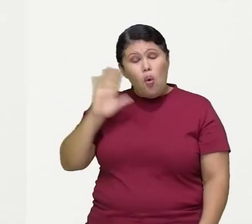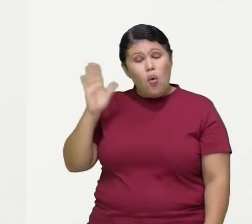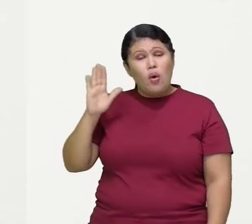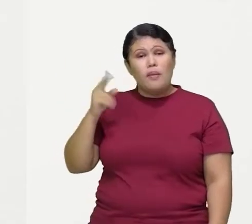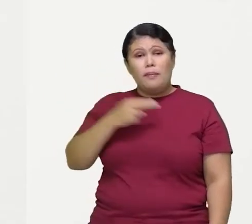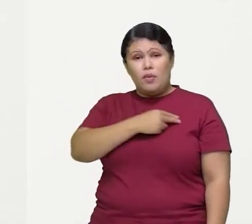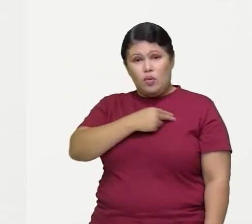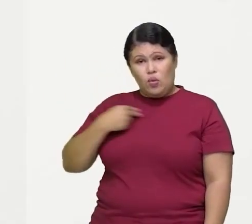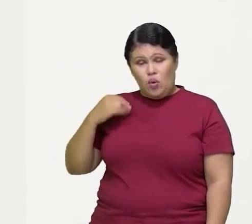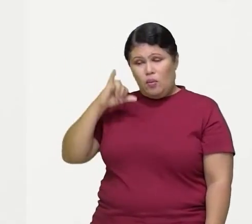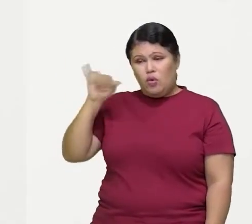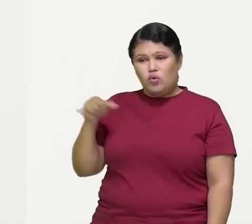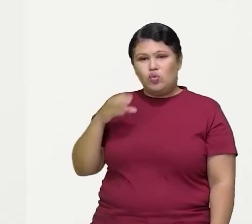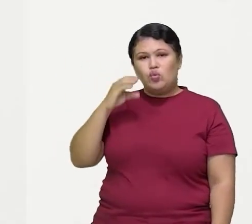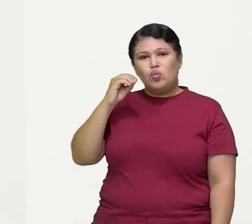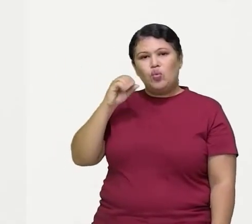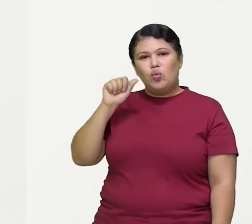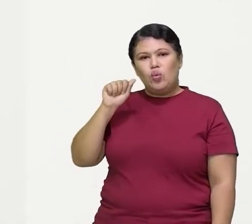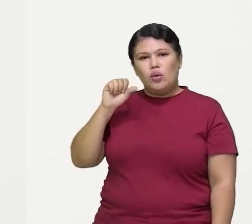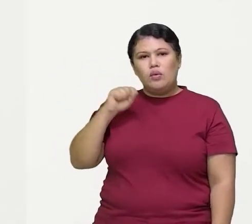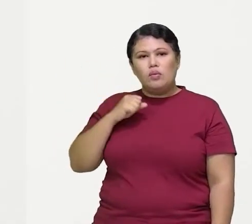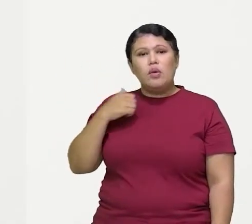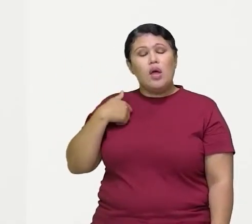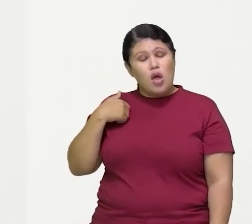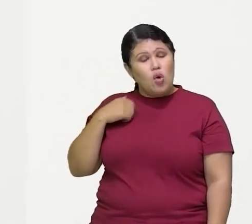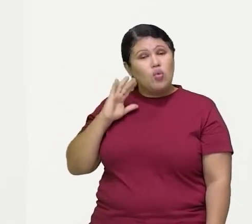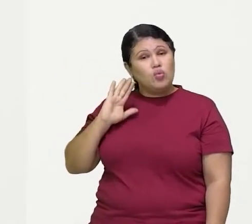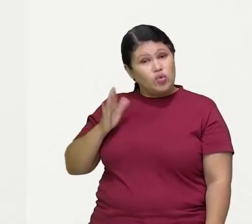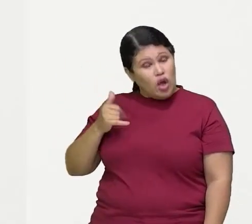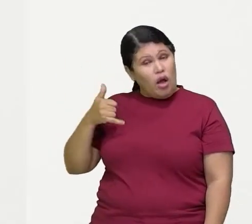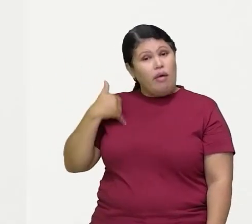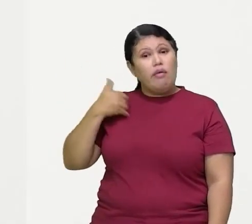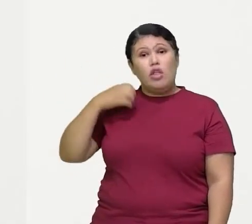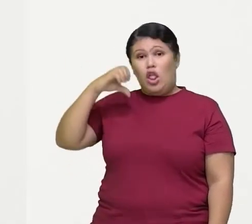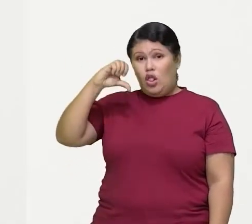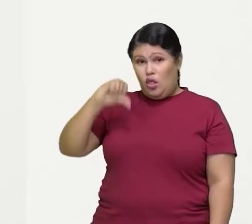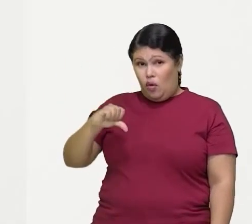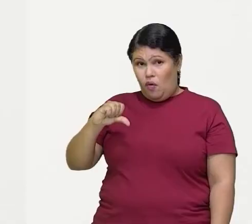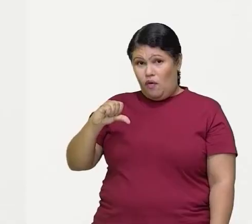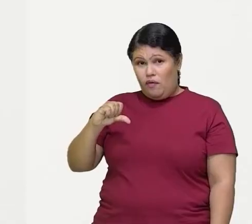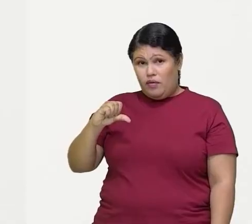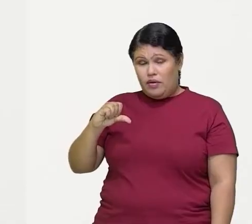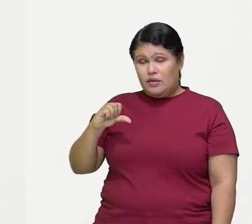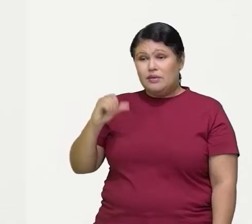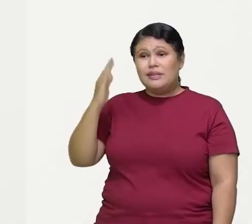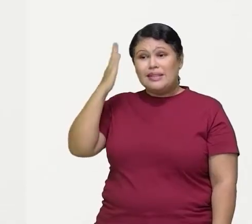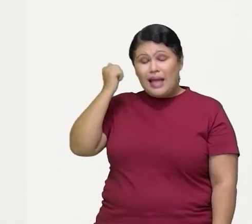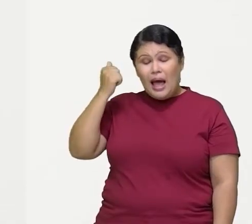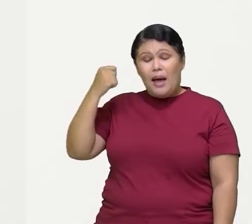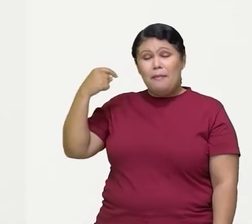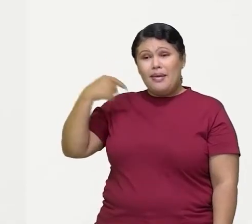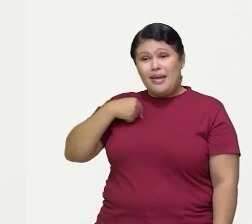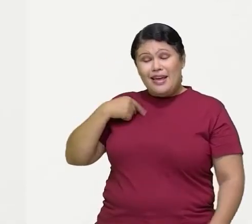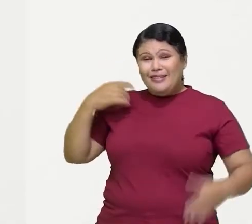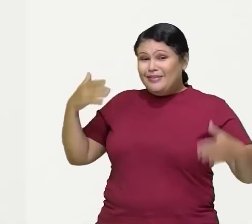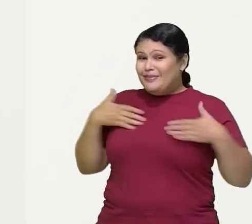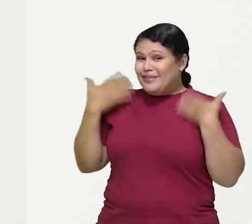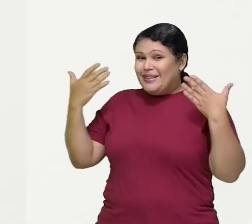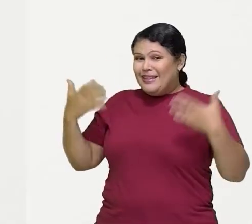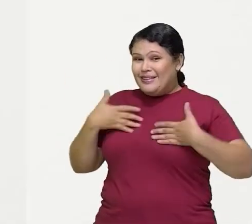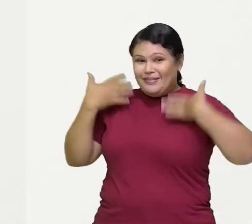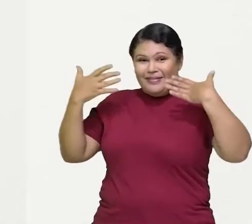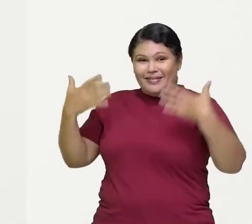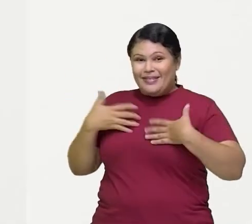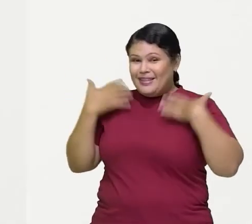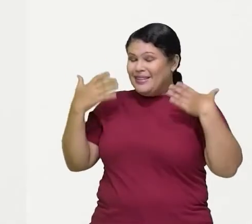Olá, meu nome é João e eu já completei 9 anos. Sabe, estou tão